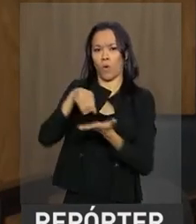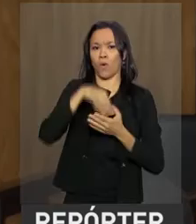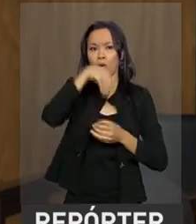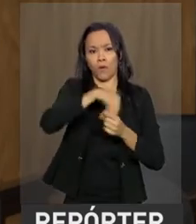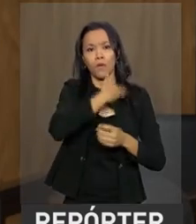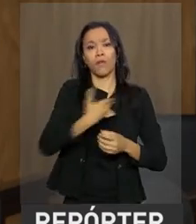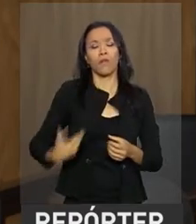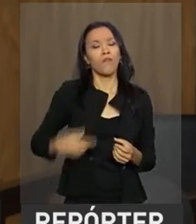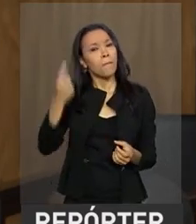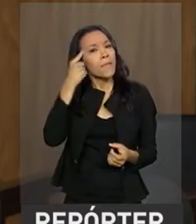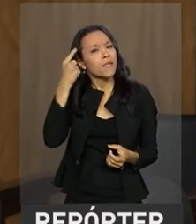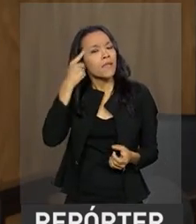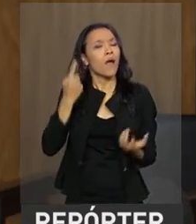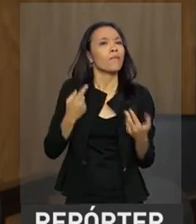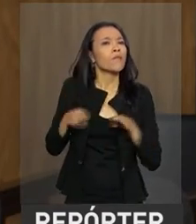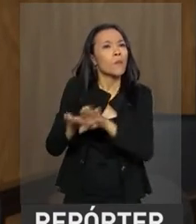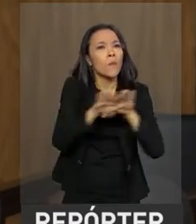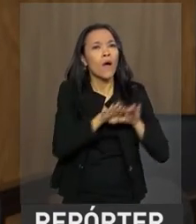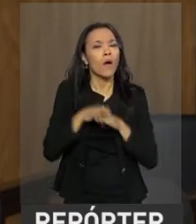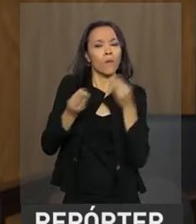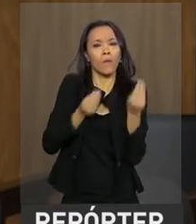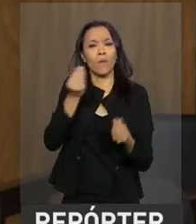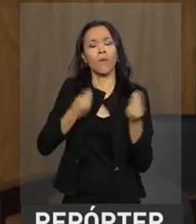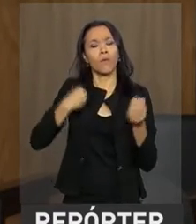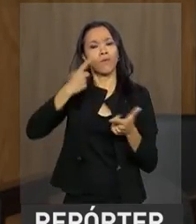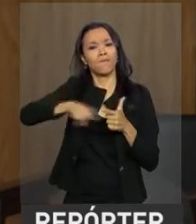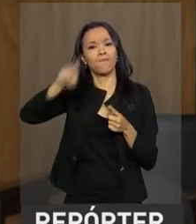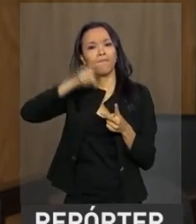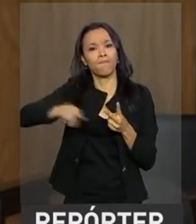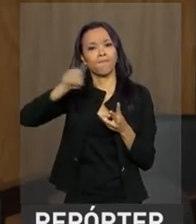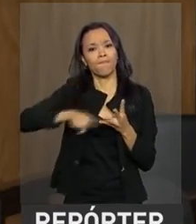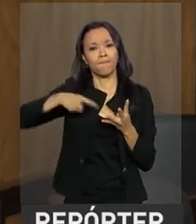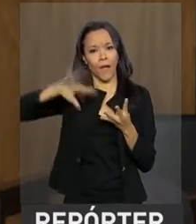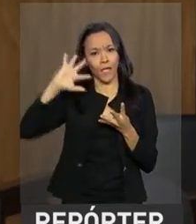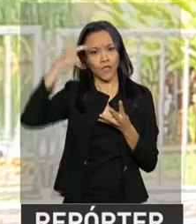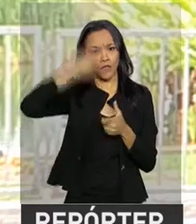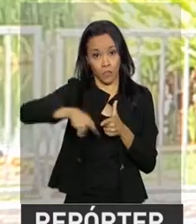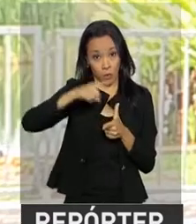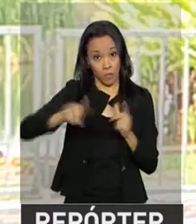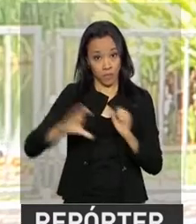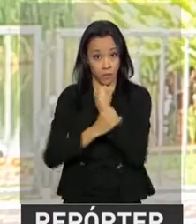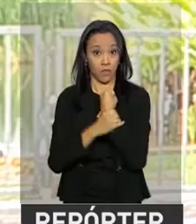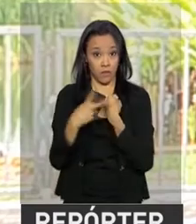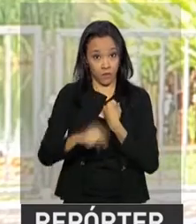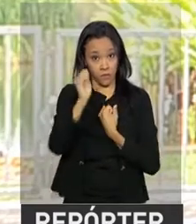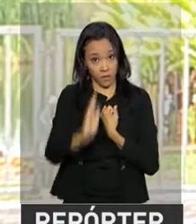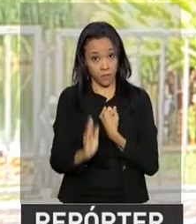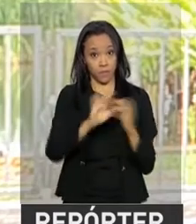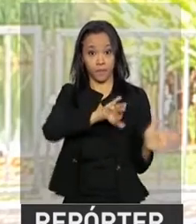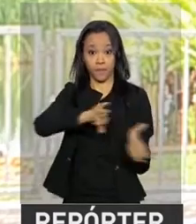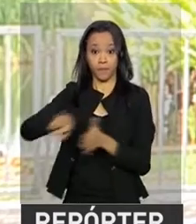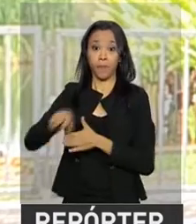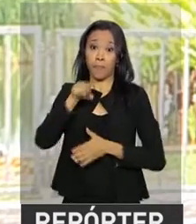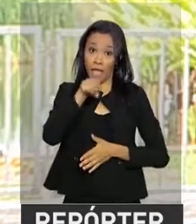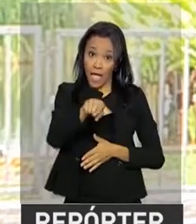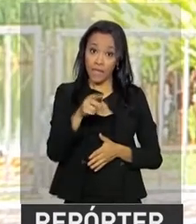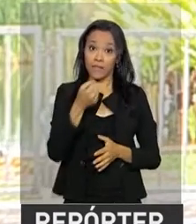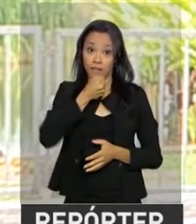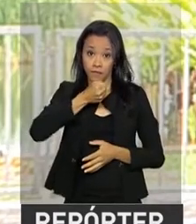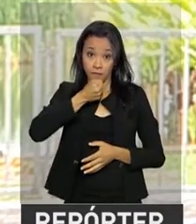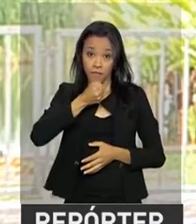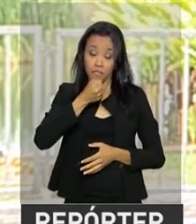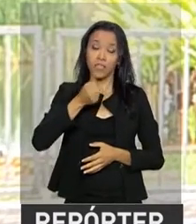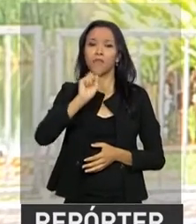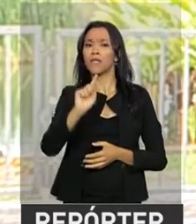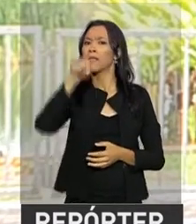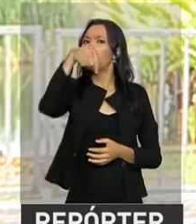pensar juntos como resolver a segurança pública no país essa entrevista do presidente michel temer foi